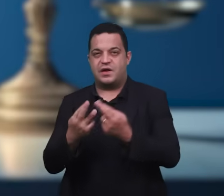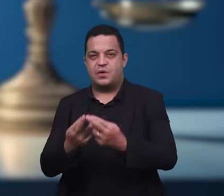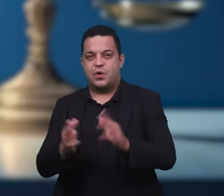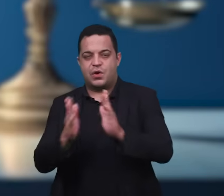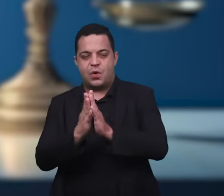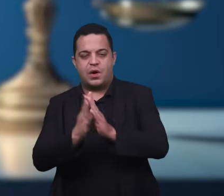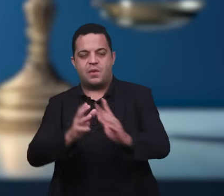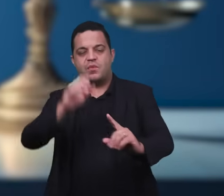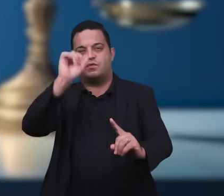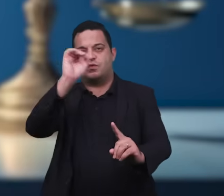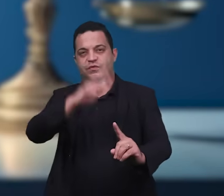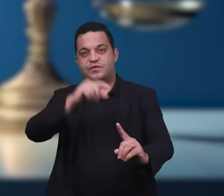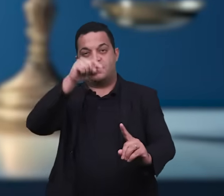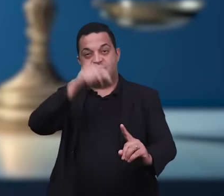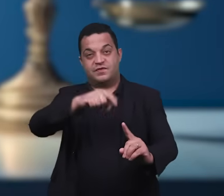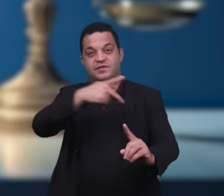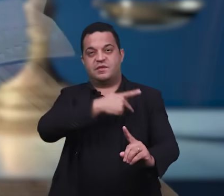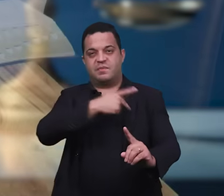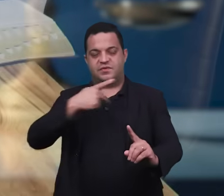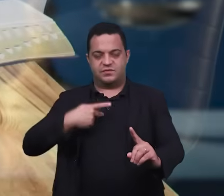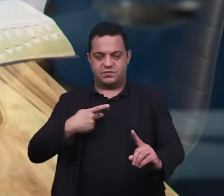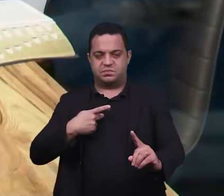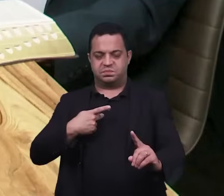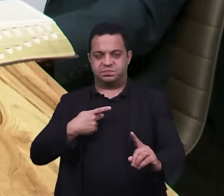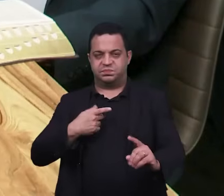Então, aquele que critica, aquele que